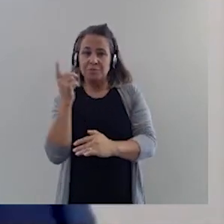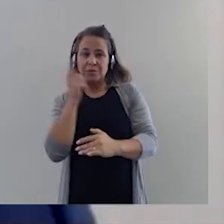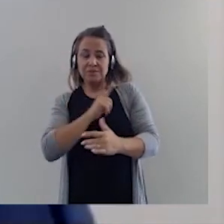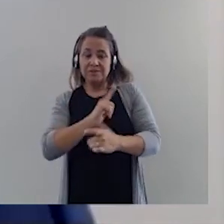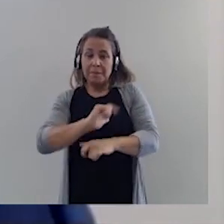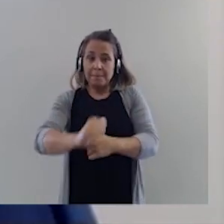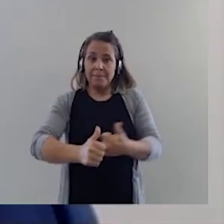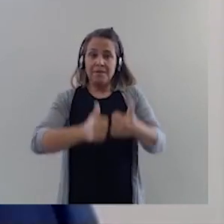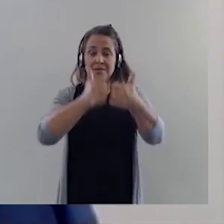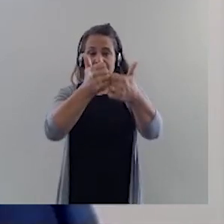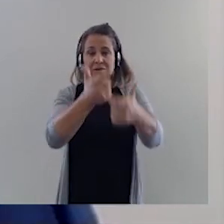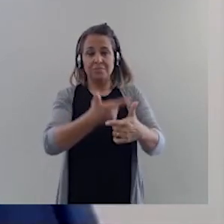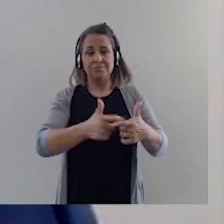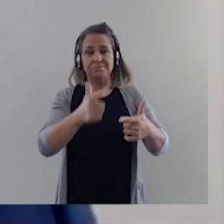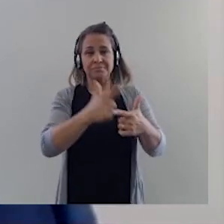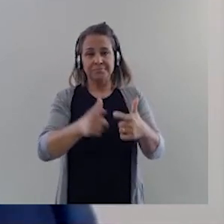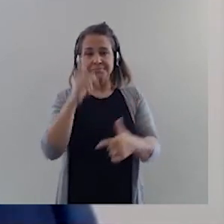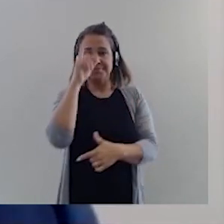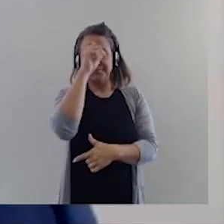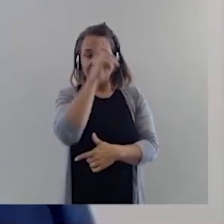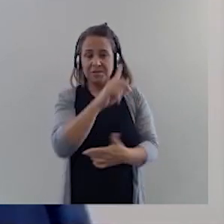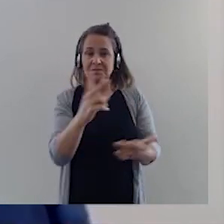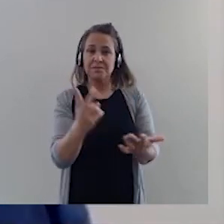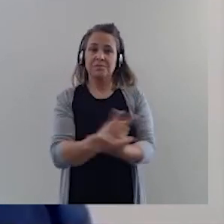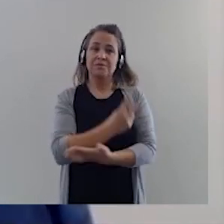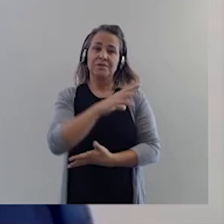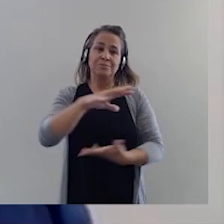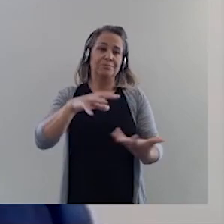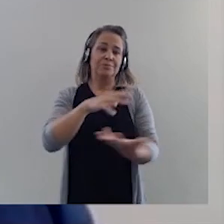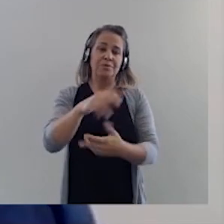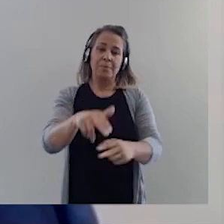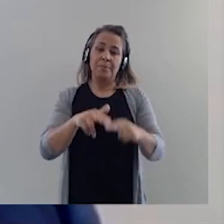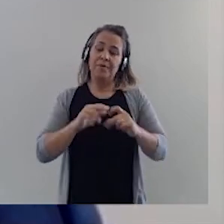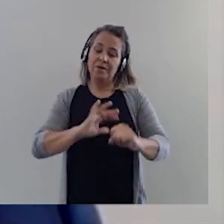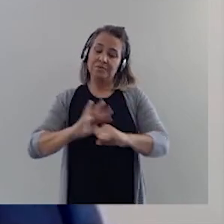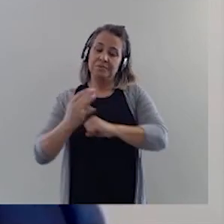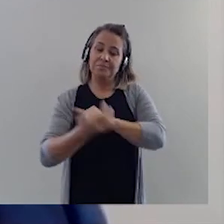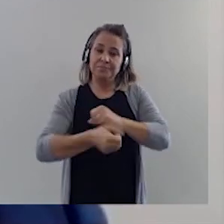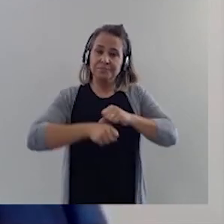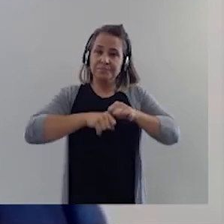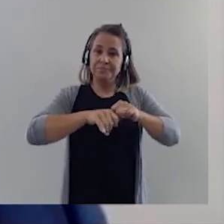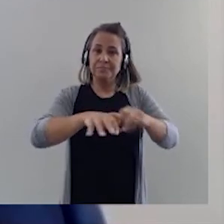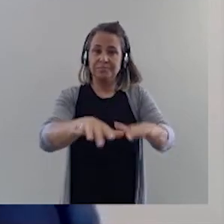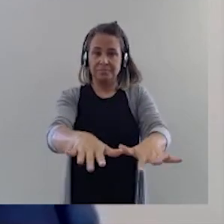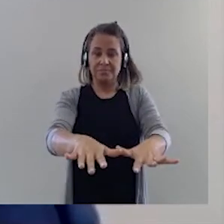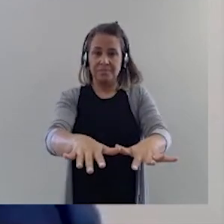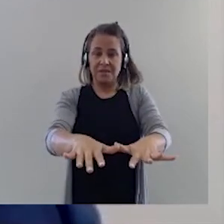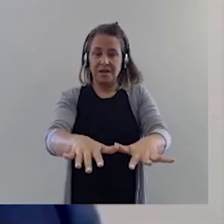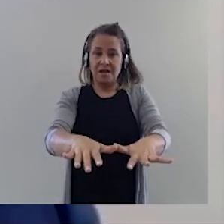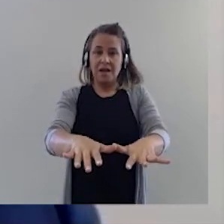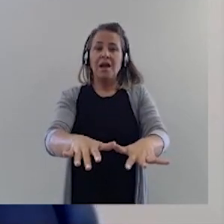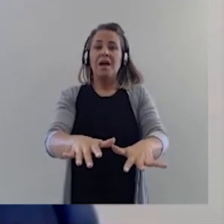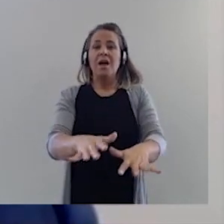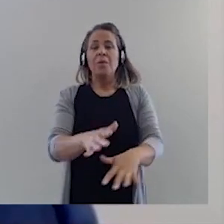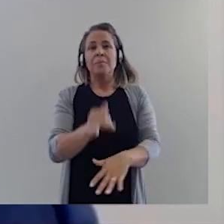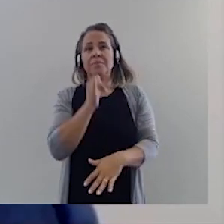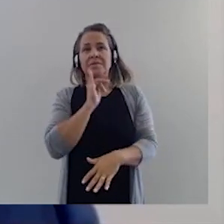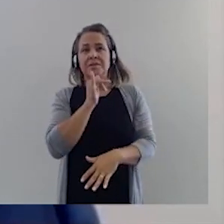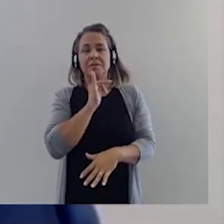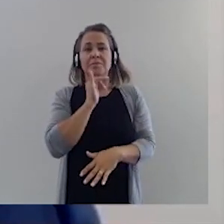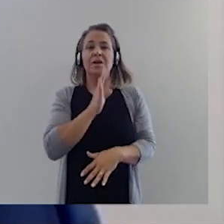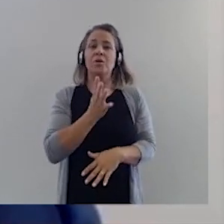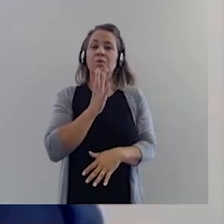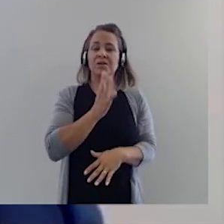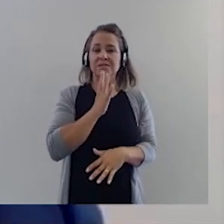dessa crise em decorrência da pandemia. É conhecido o Global Guide a respeito